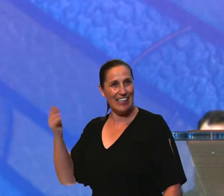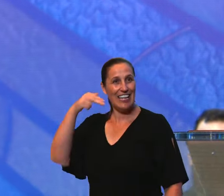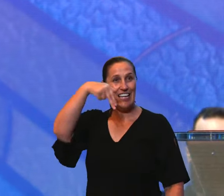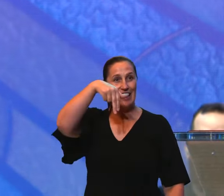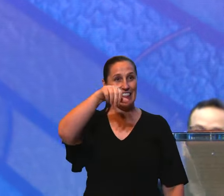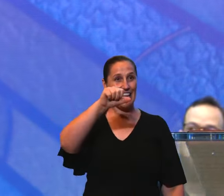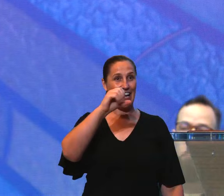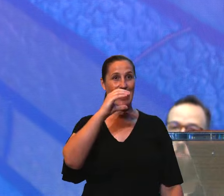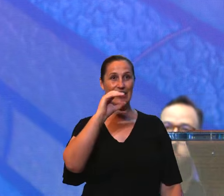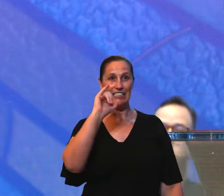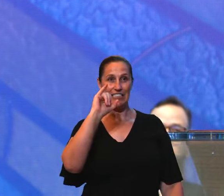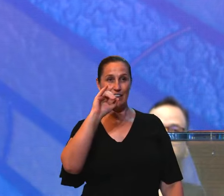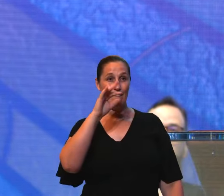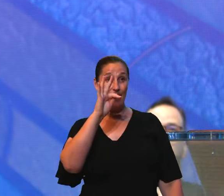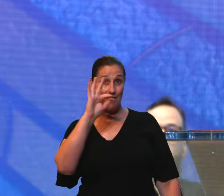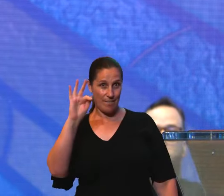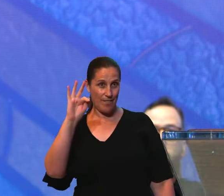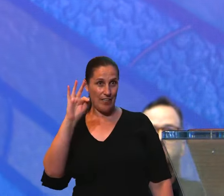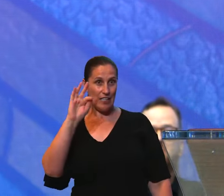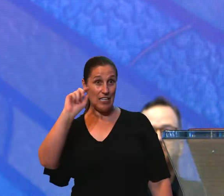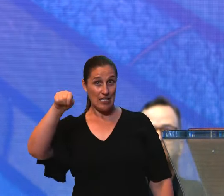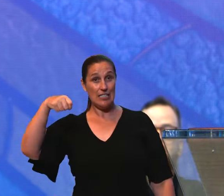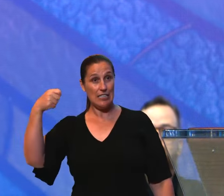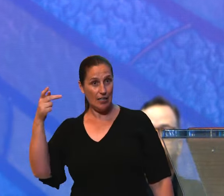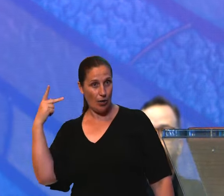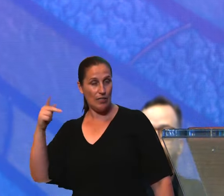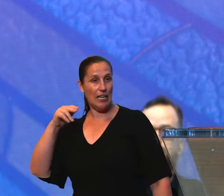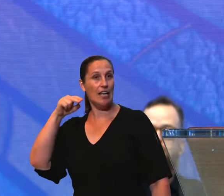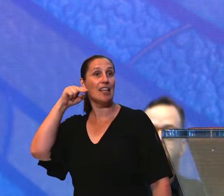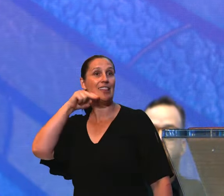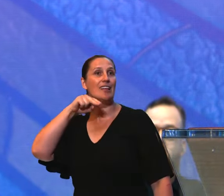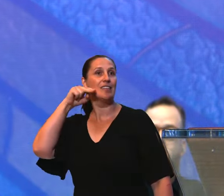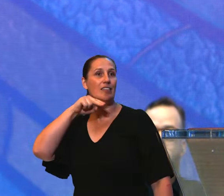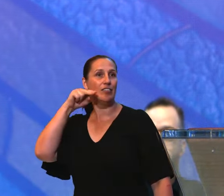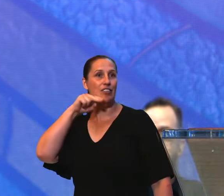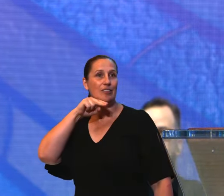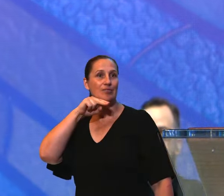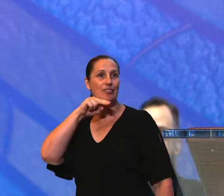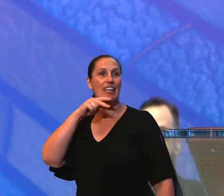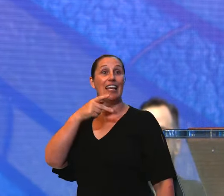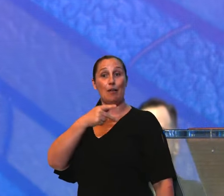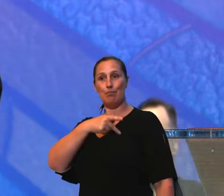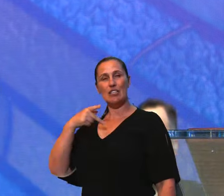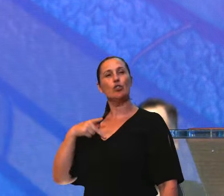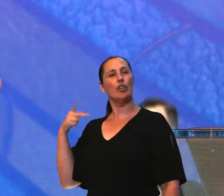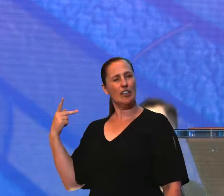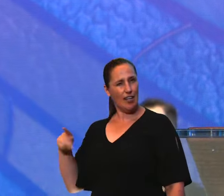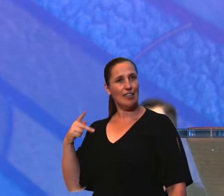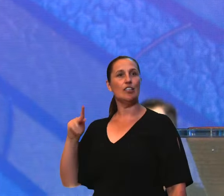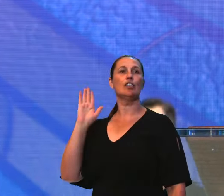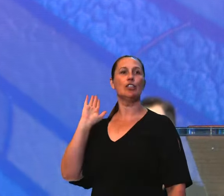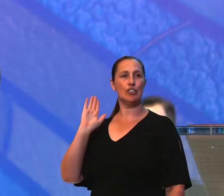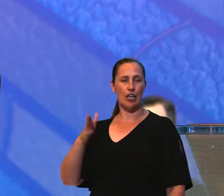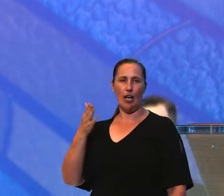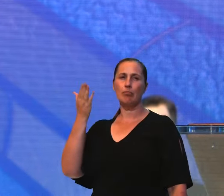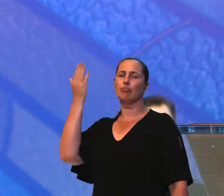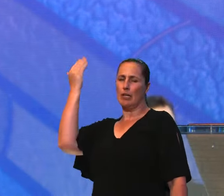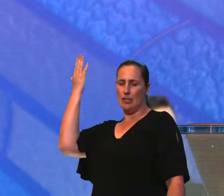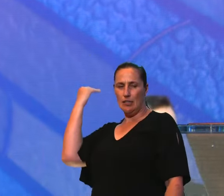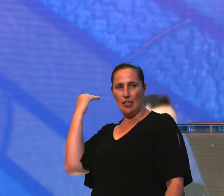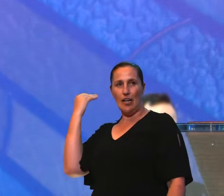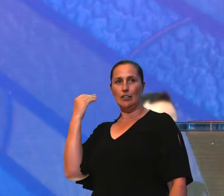nossa igreja aqui quando eu era criança e pastor na área de missões homem de Deus pregadores